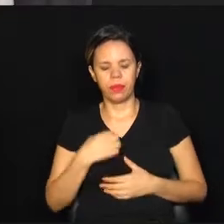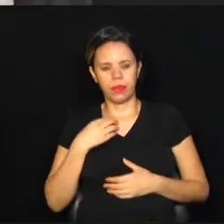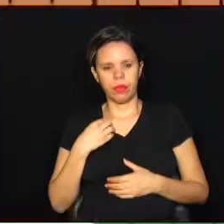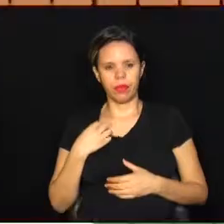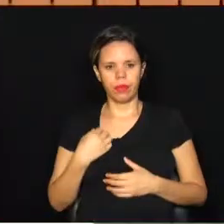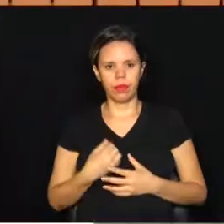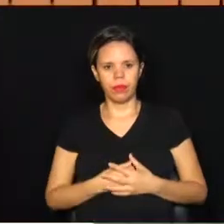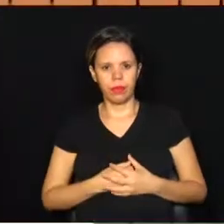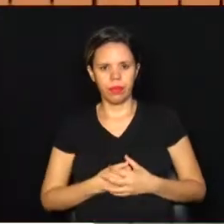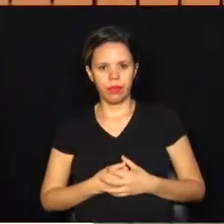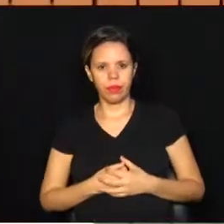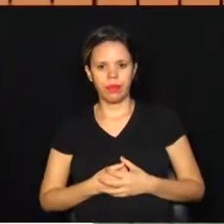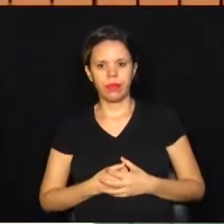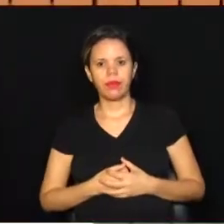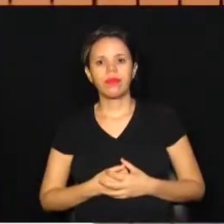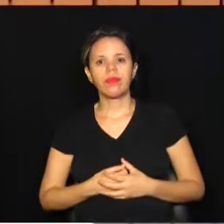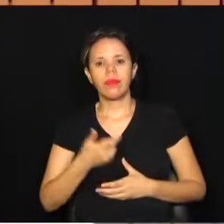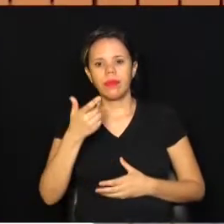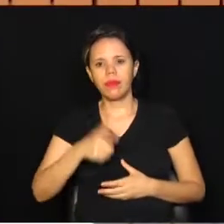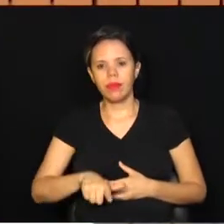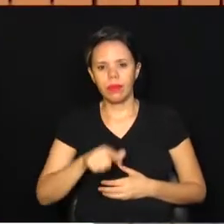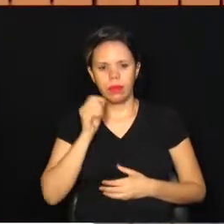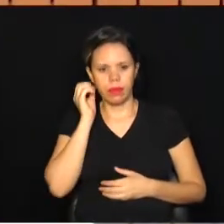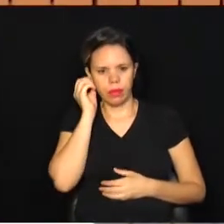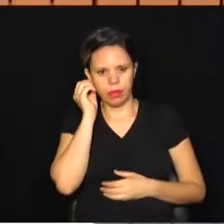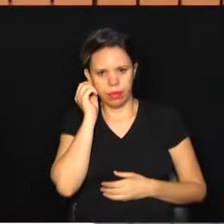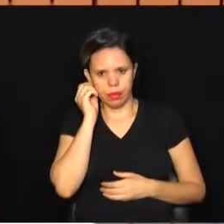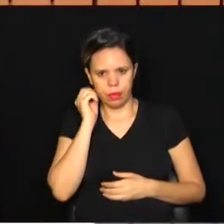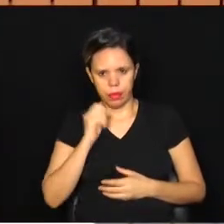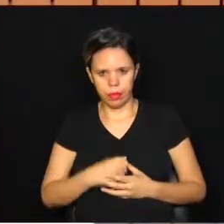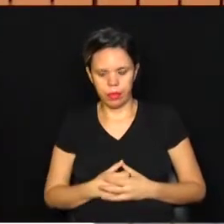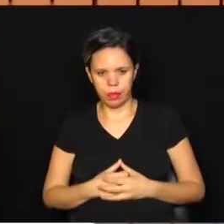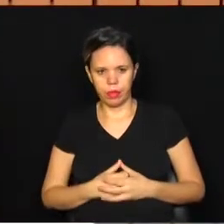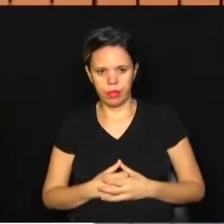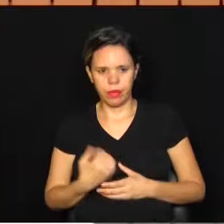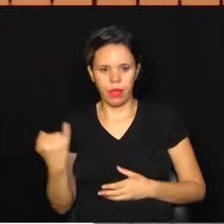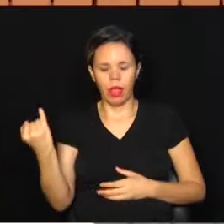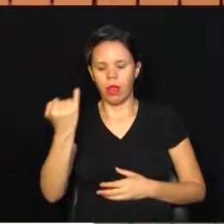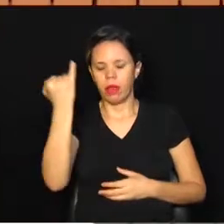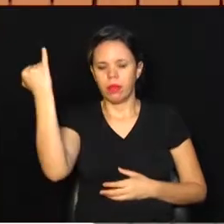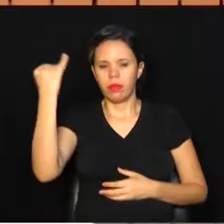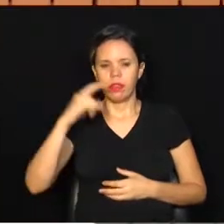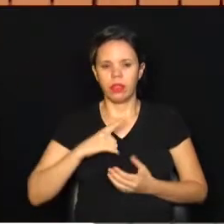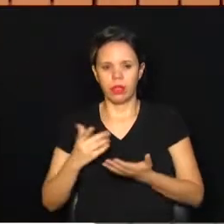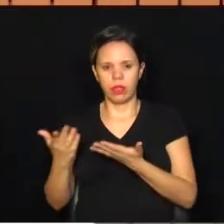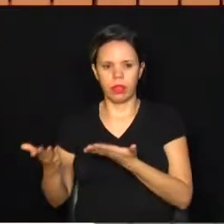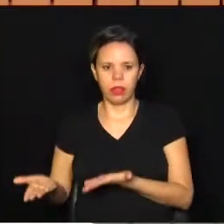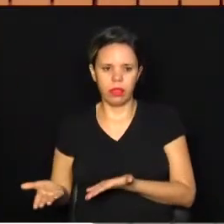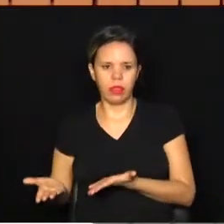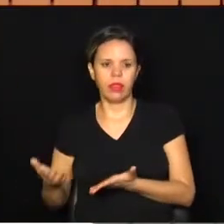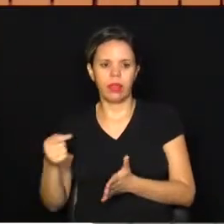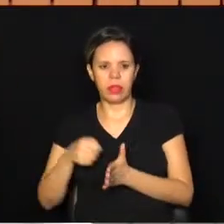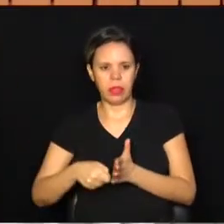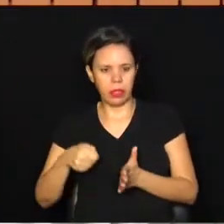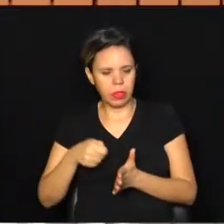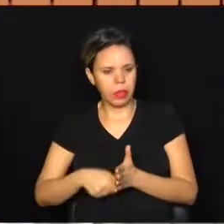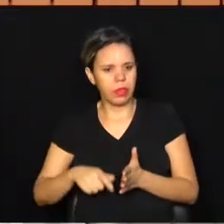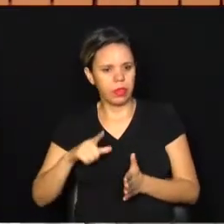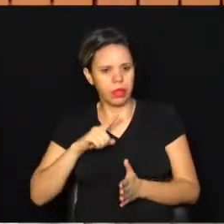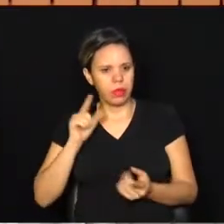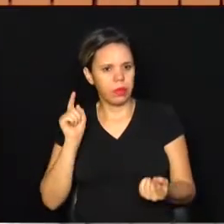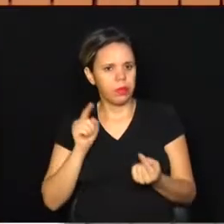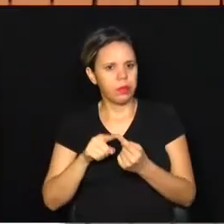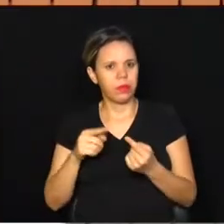Quero, mais uma vez, dizer da importância que tem esta comissão. Ela